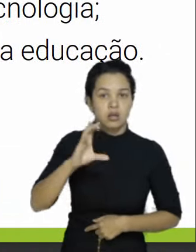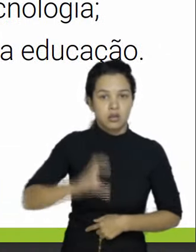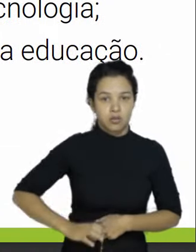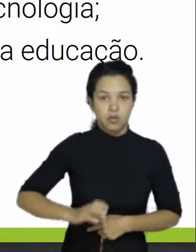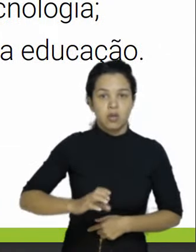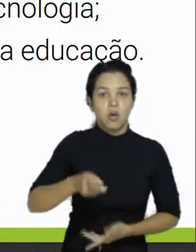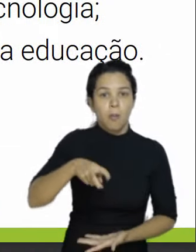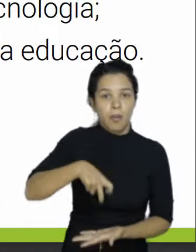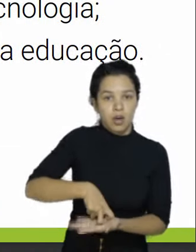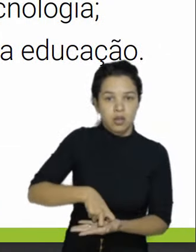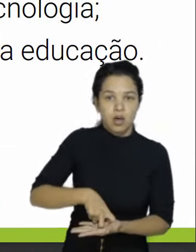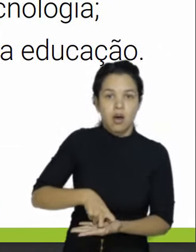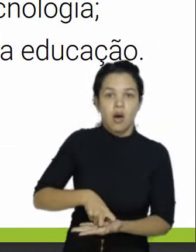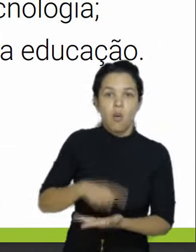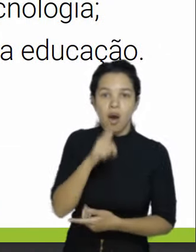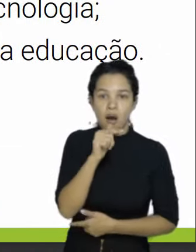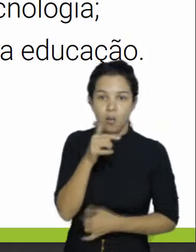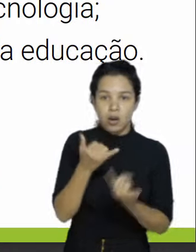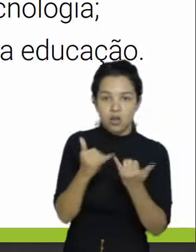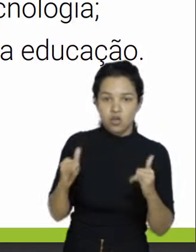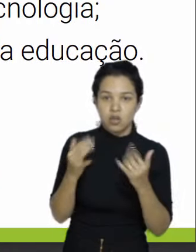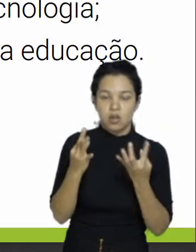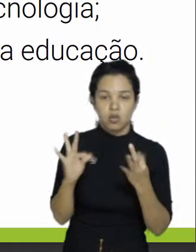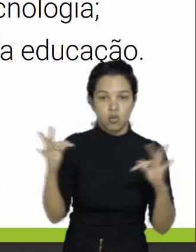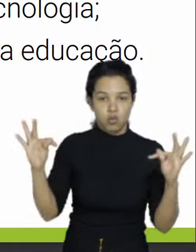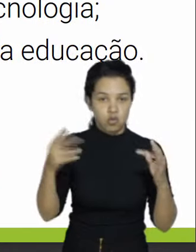E tantas outras diretrizes